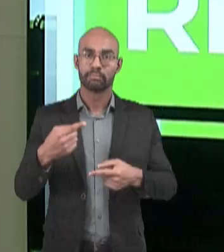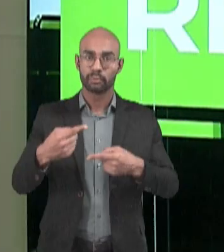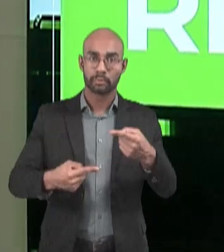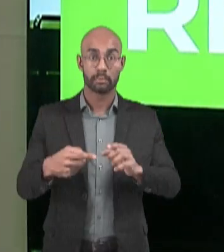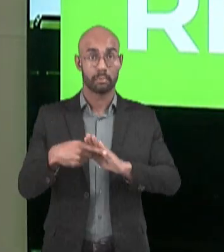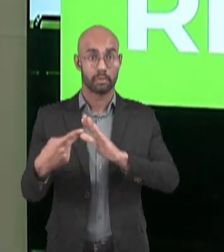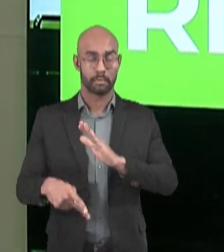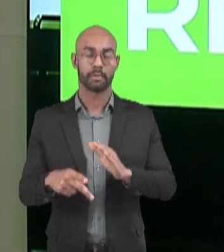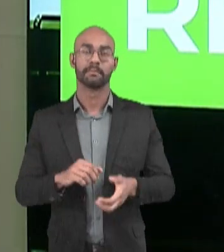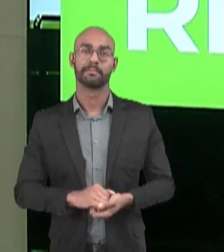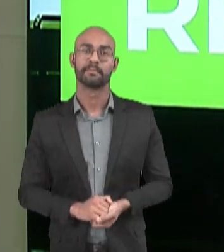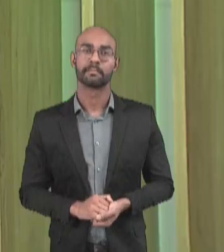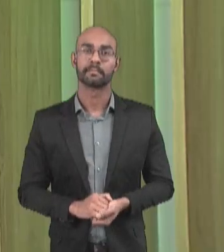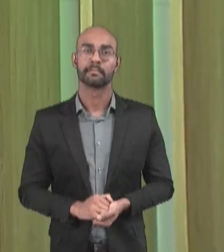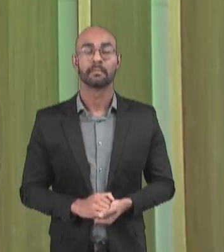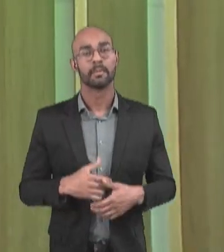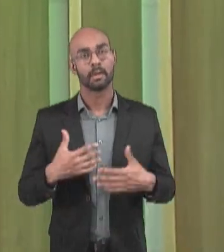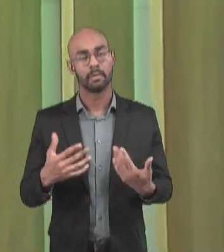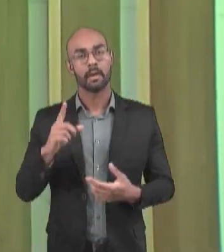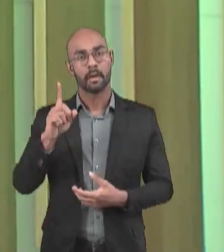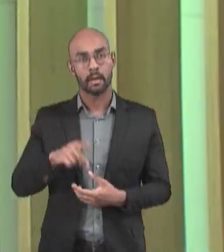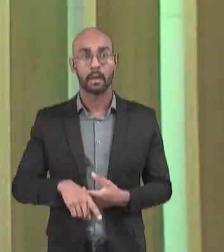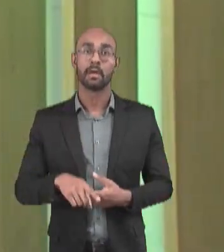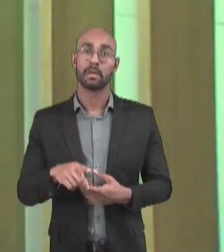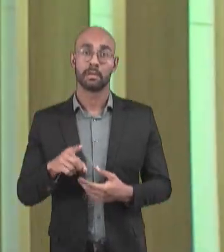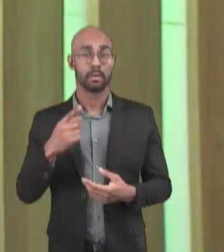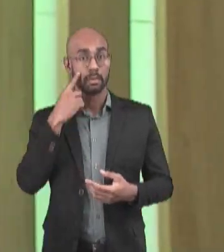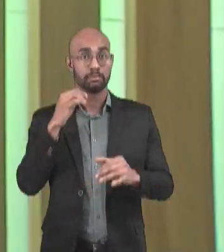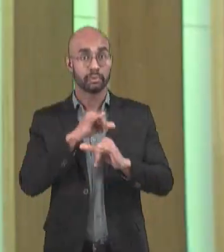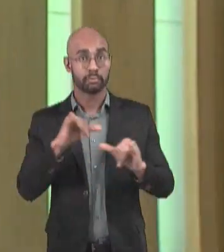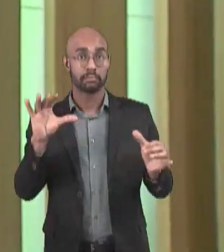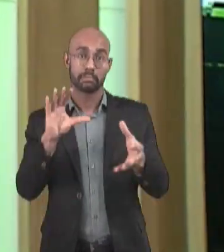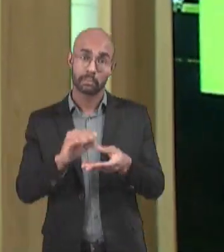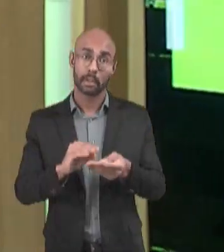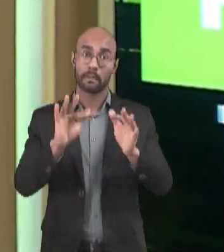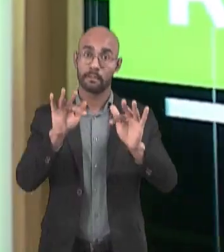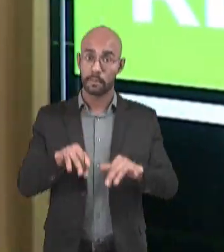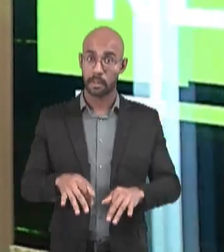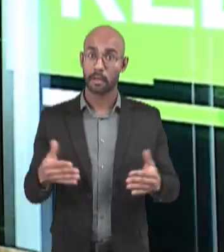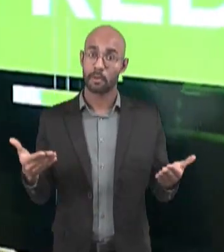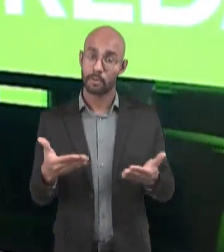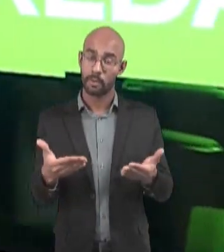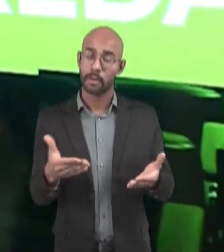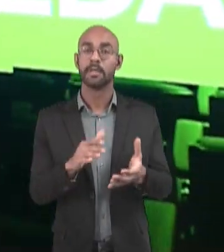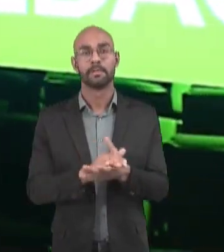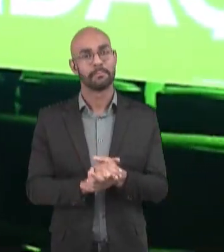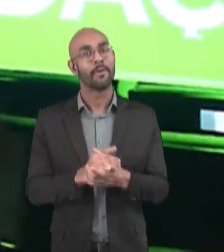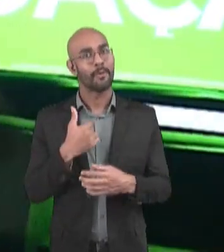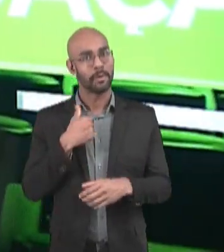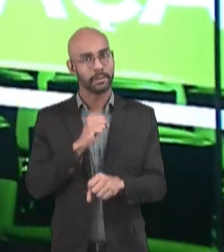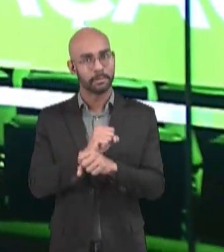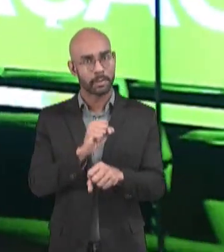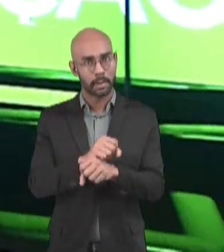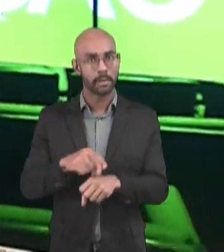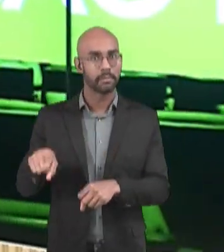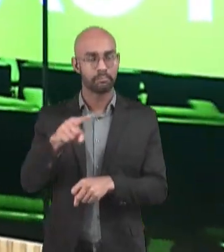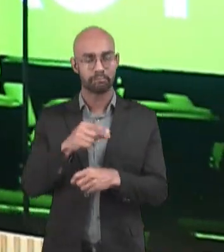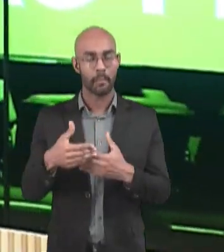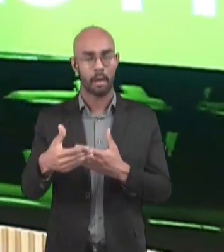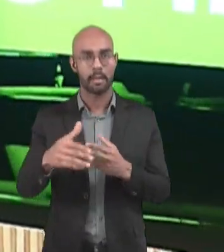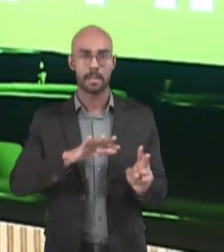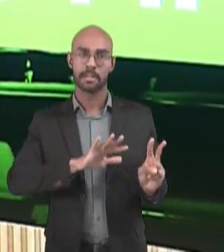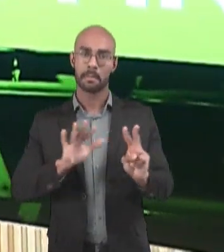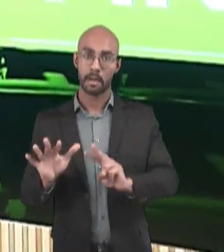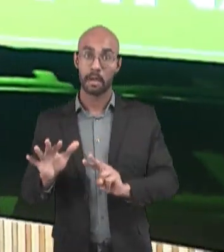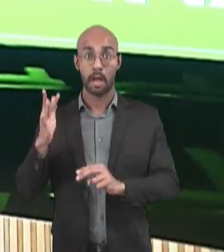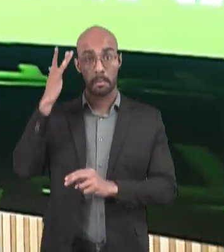aqui no Poder Legislativo. Então é isso. Redação final vai ficando por aqui. Espero a sua companhia ao longo dessa